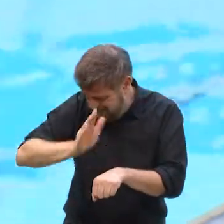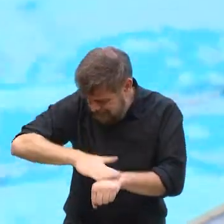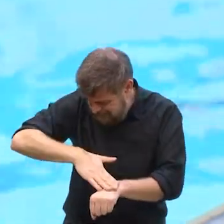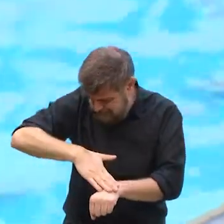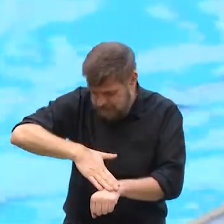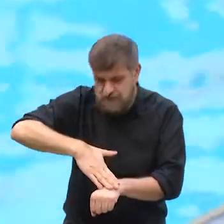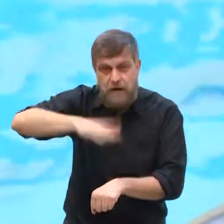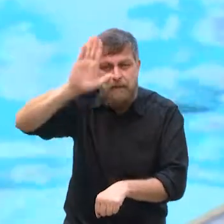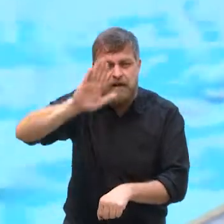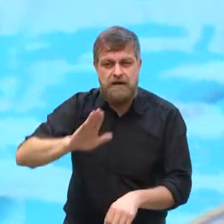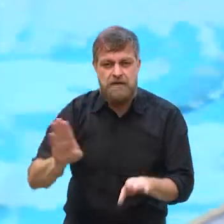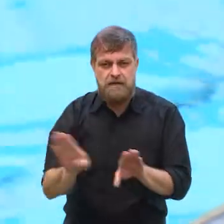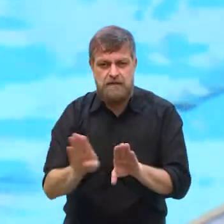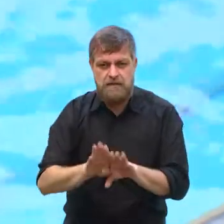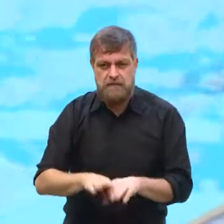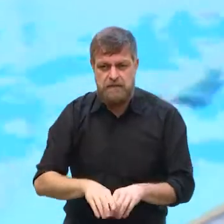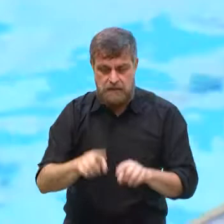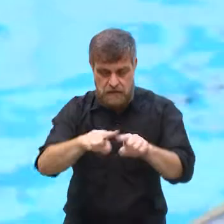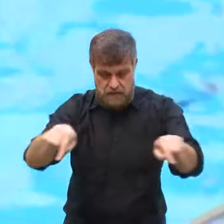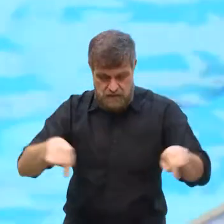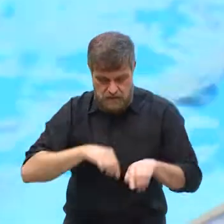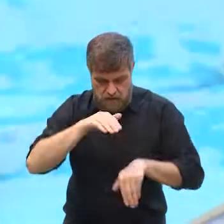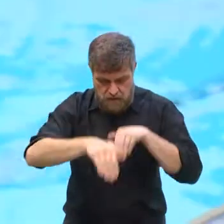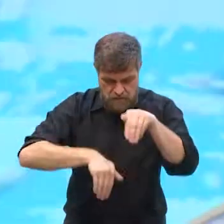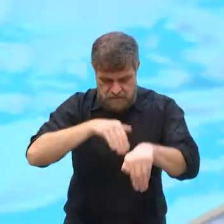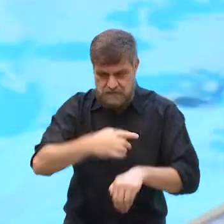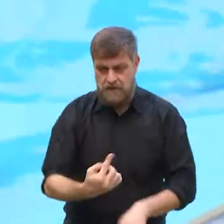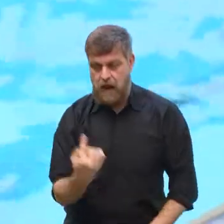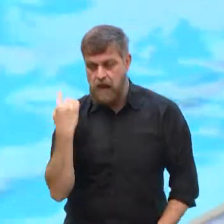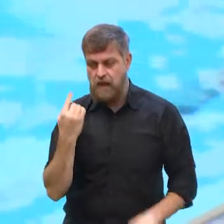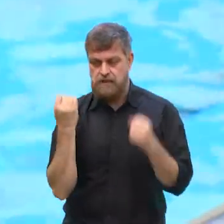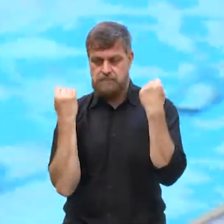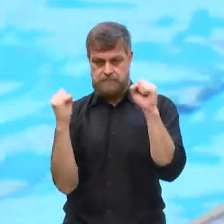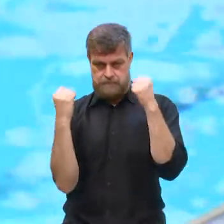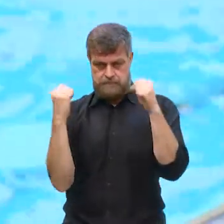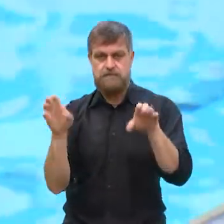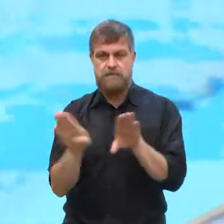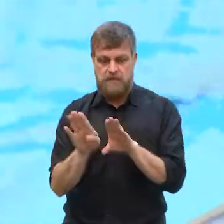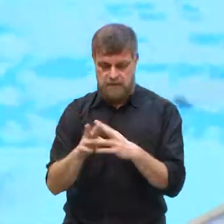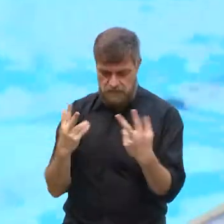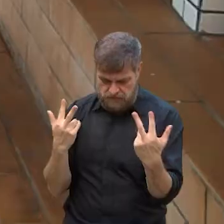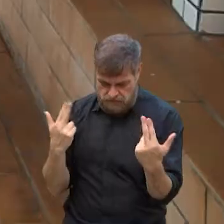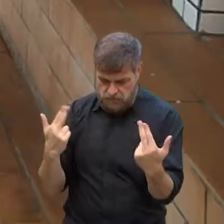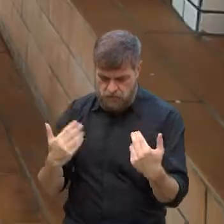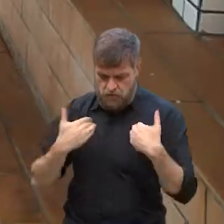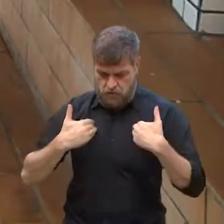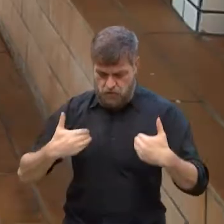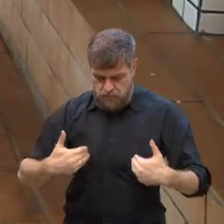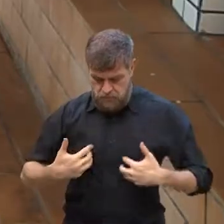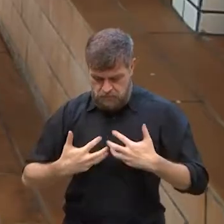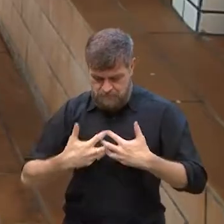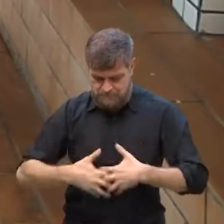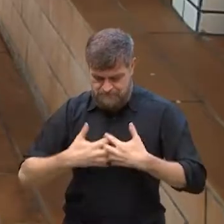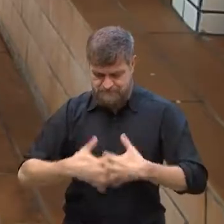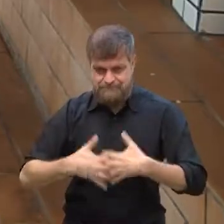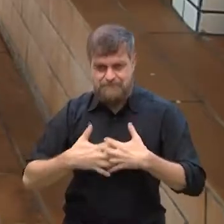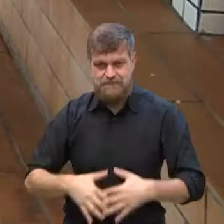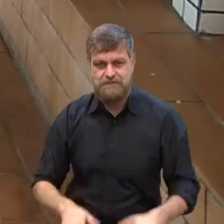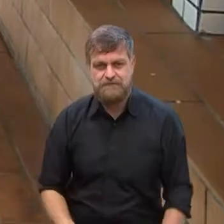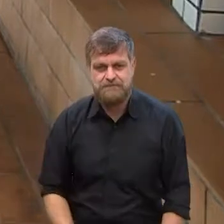E inclusive, não só na piscina, mas inclusive no treinamento da academia também. Na parte física que atleta